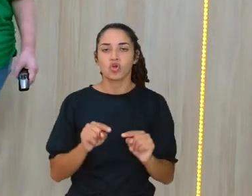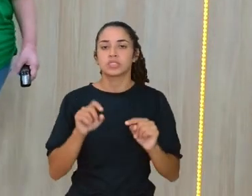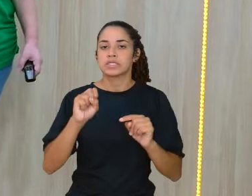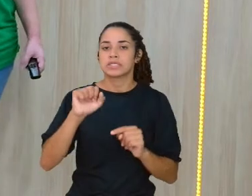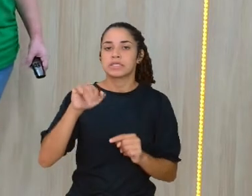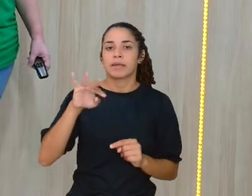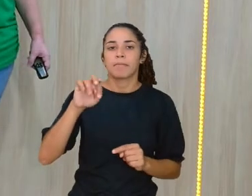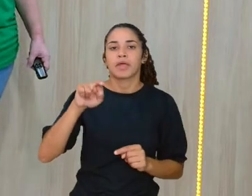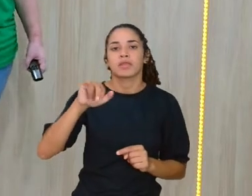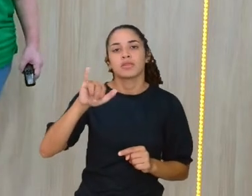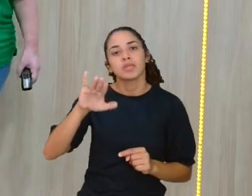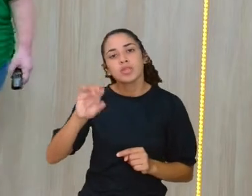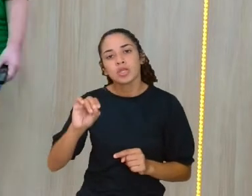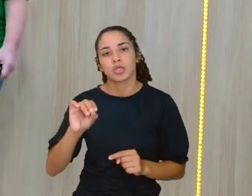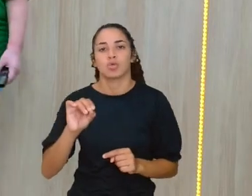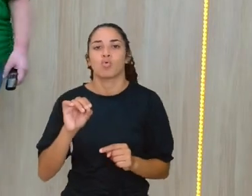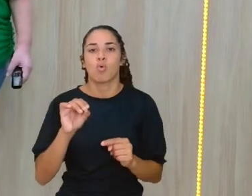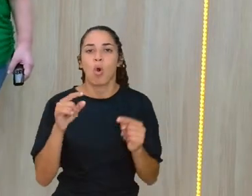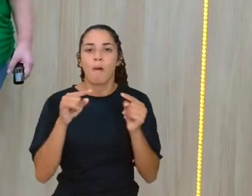relação ao eixo